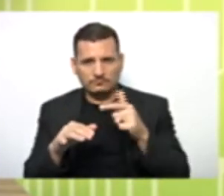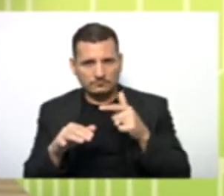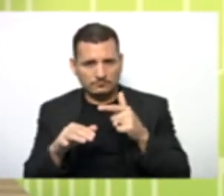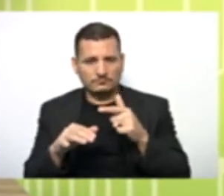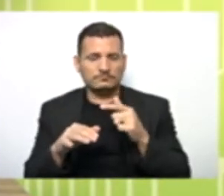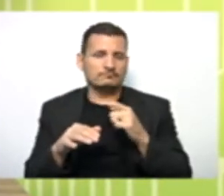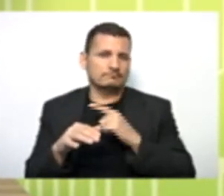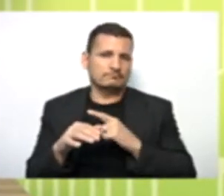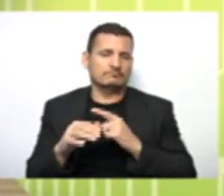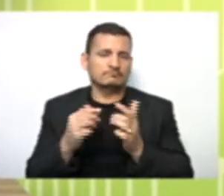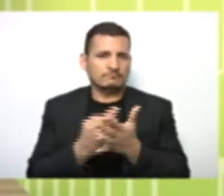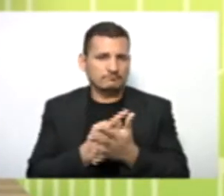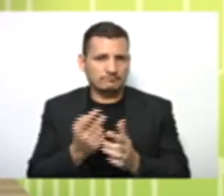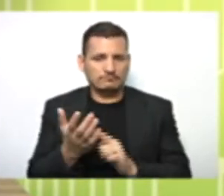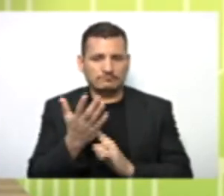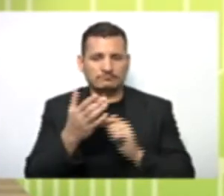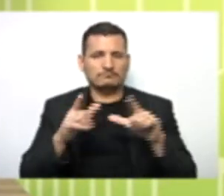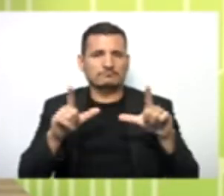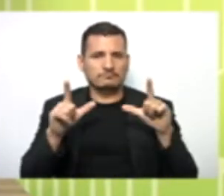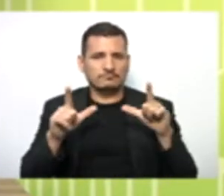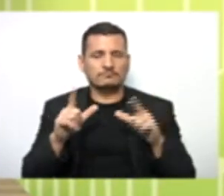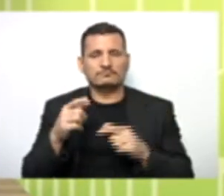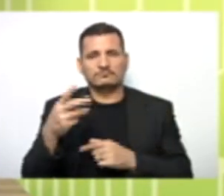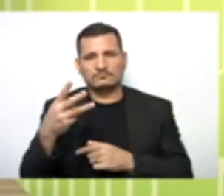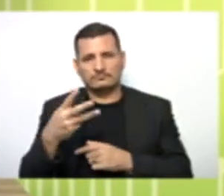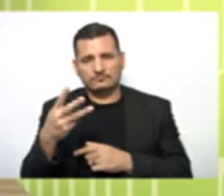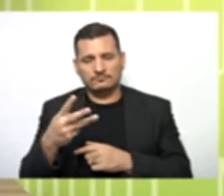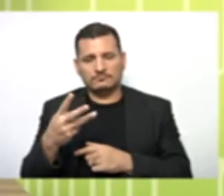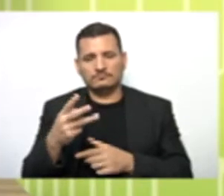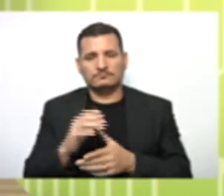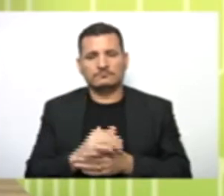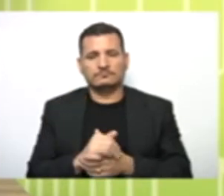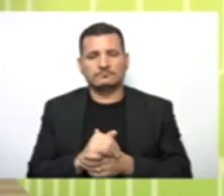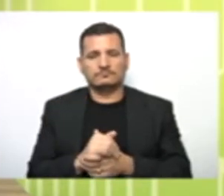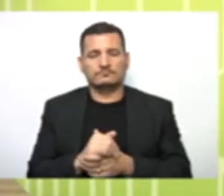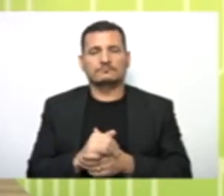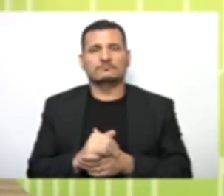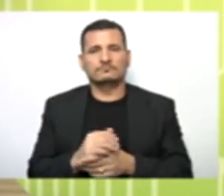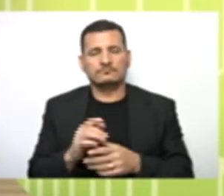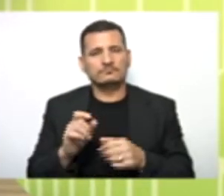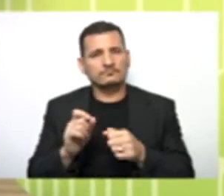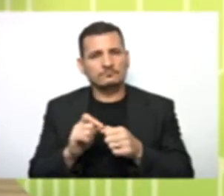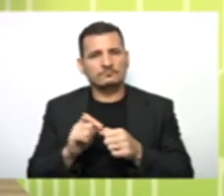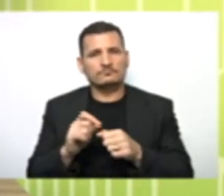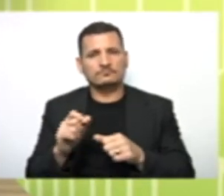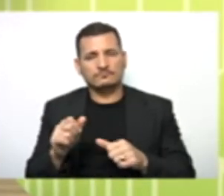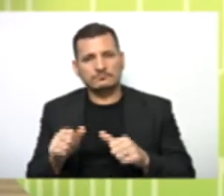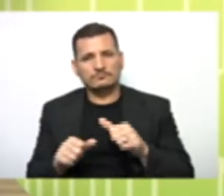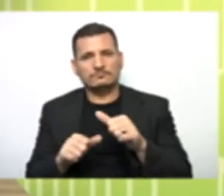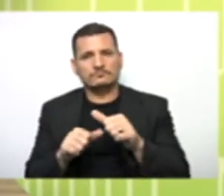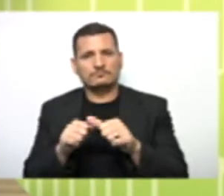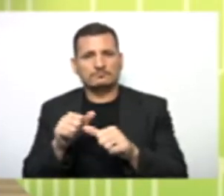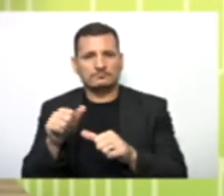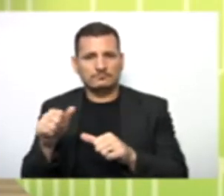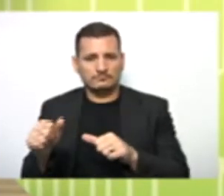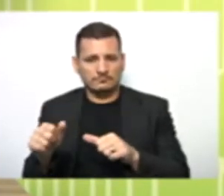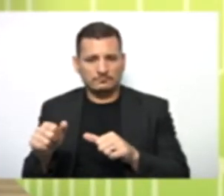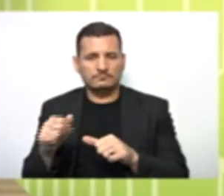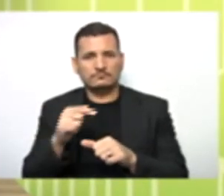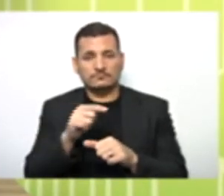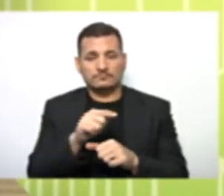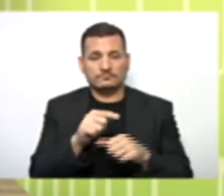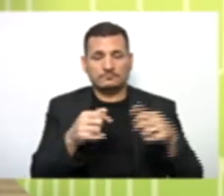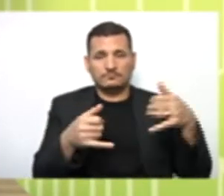é solicitada a correção. Terceira etapa, vai fazer a compilação, ou seja, transformar